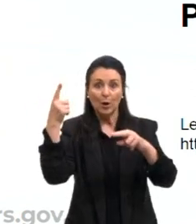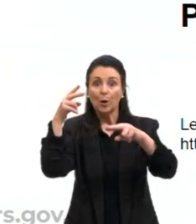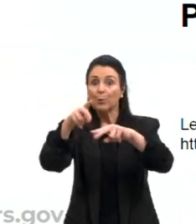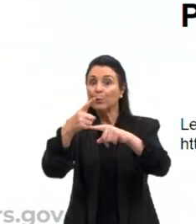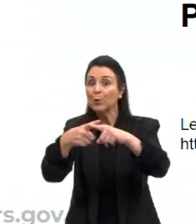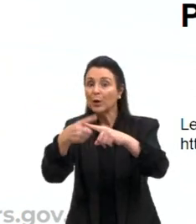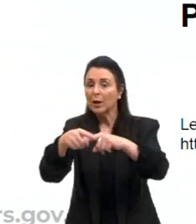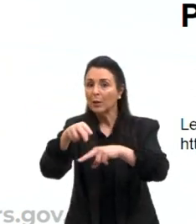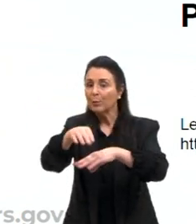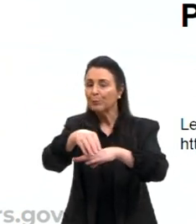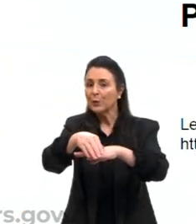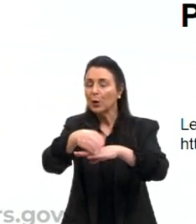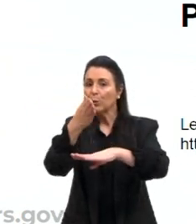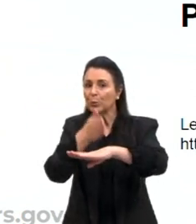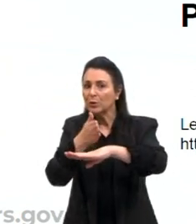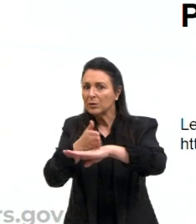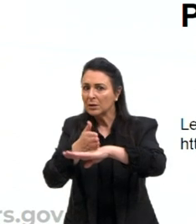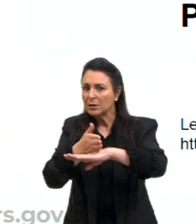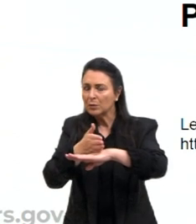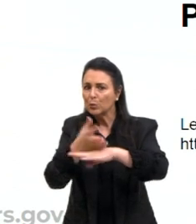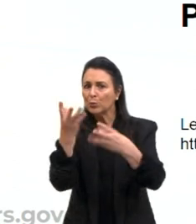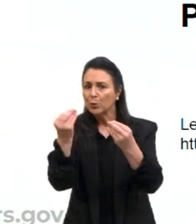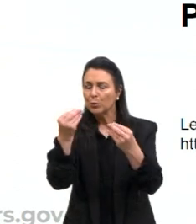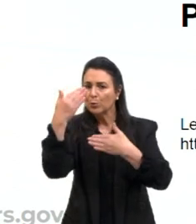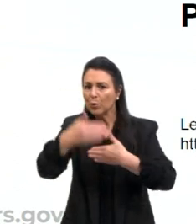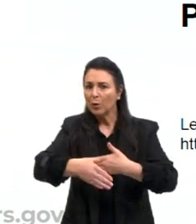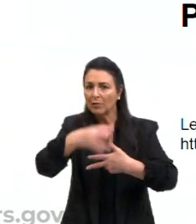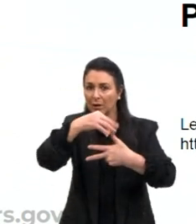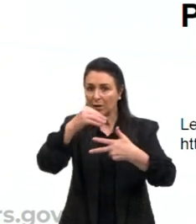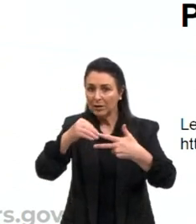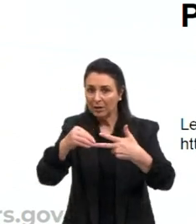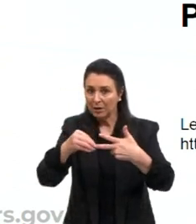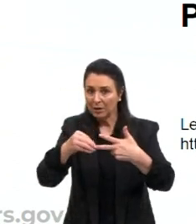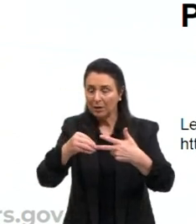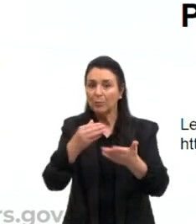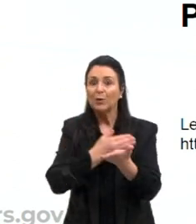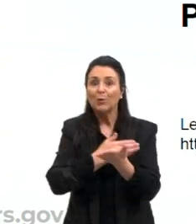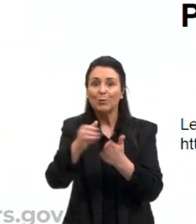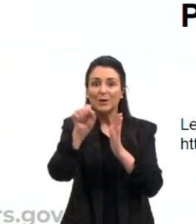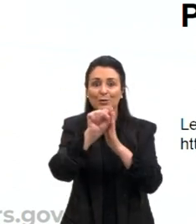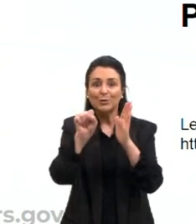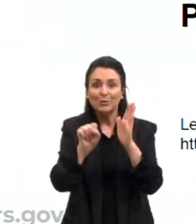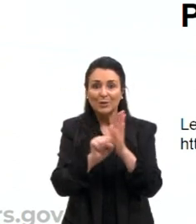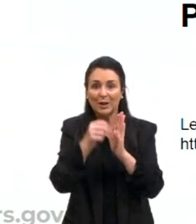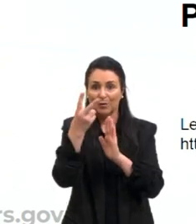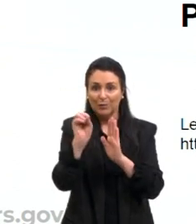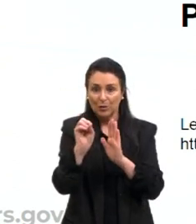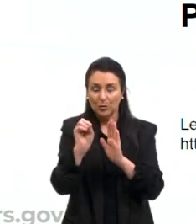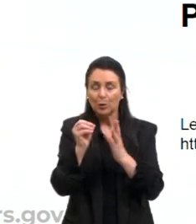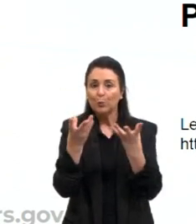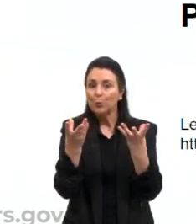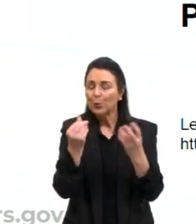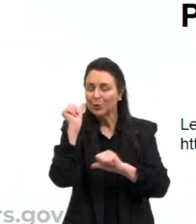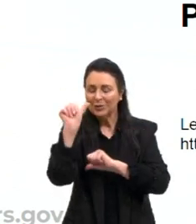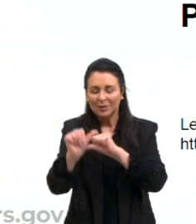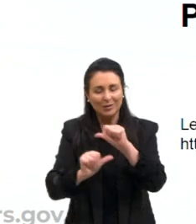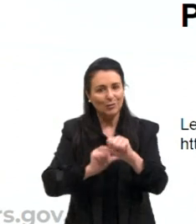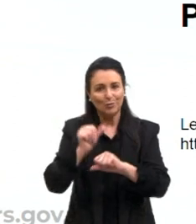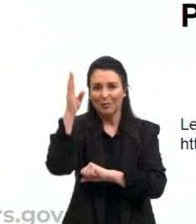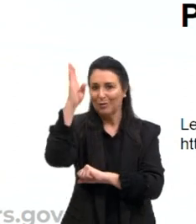mesmo é tão cobrado Por que é o início do século 20 e nesse início do século 20 nós passamos por muitas transformações